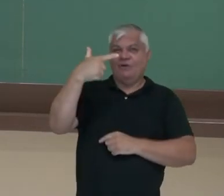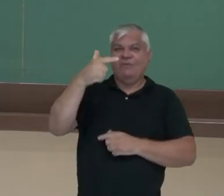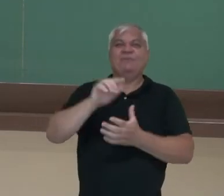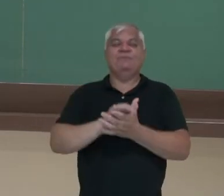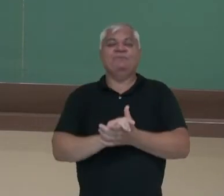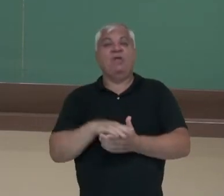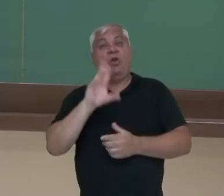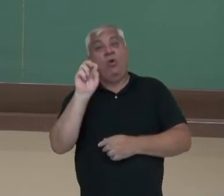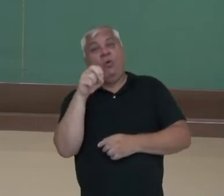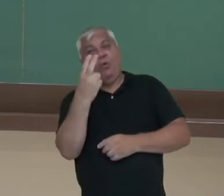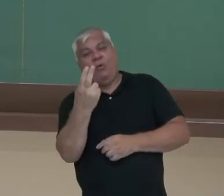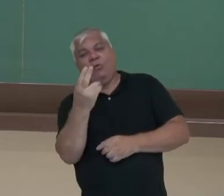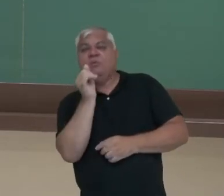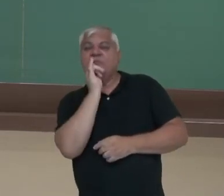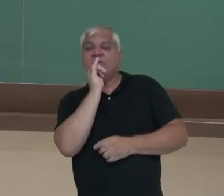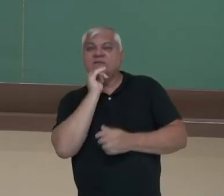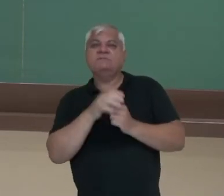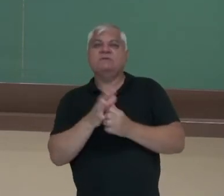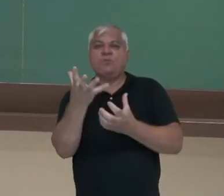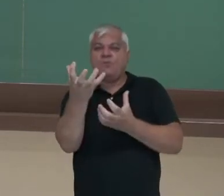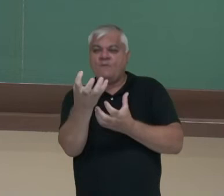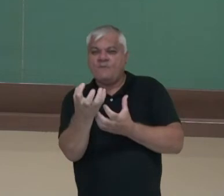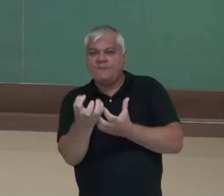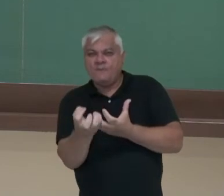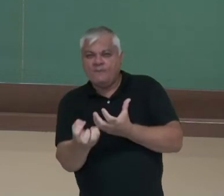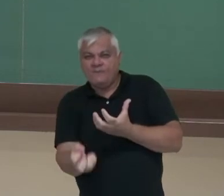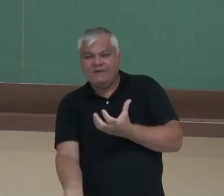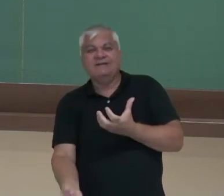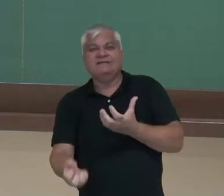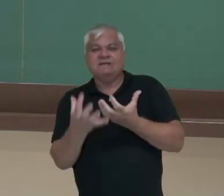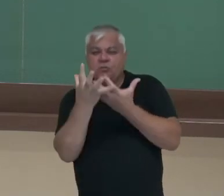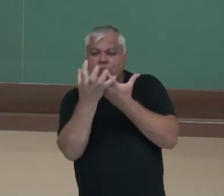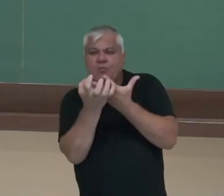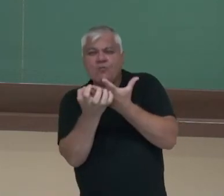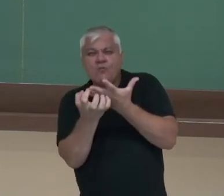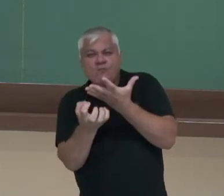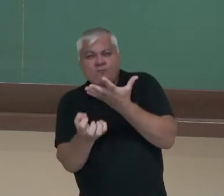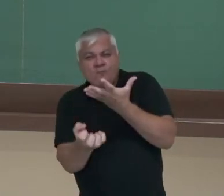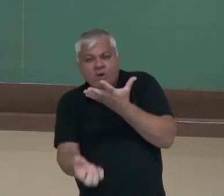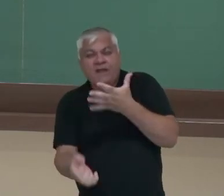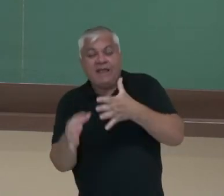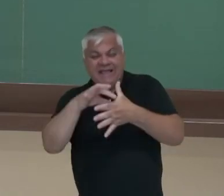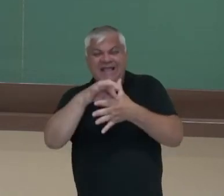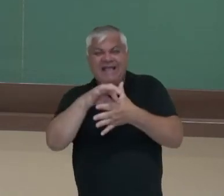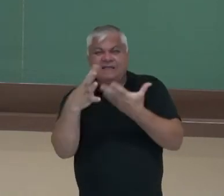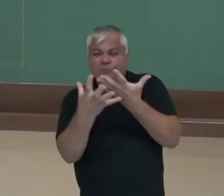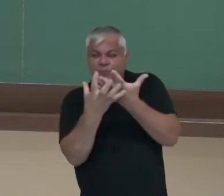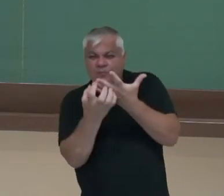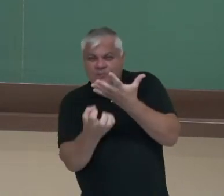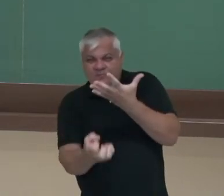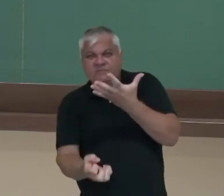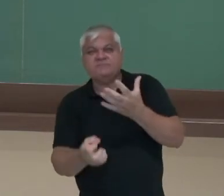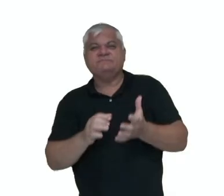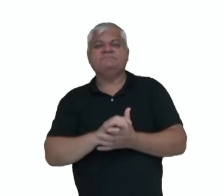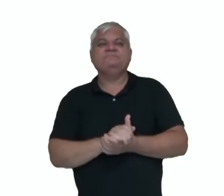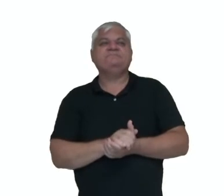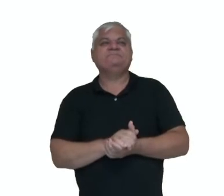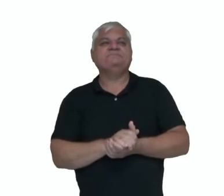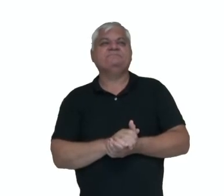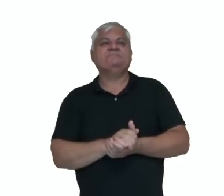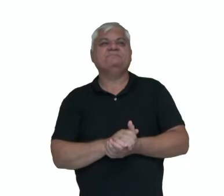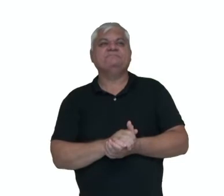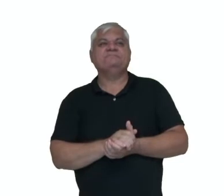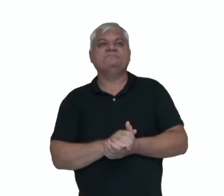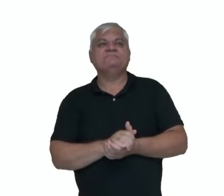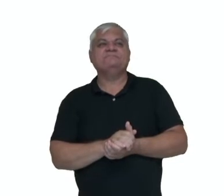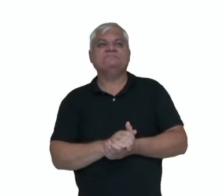Ou através também do método de salgar a carne, né? Desidratando tudo que tem de líquido nela. É o charque. Com a destruição